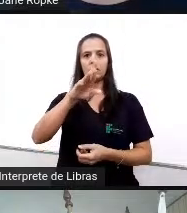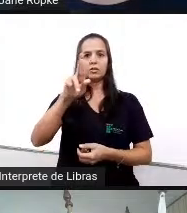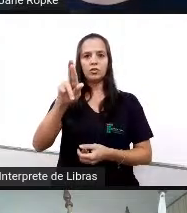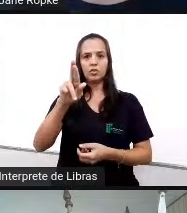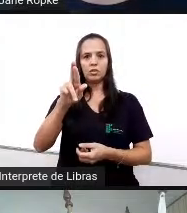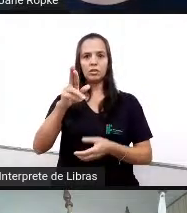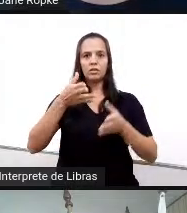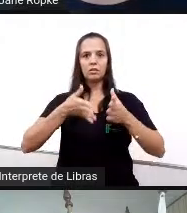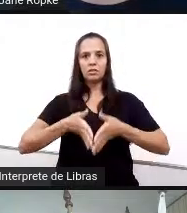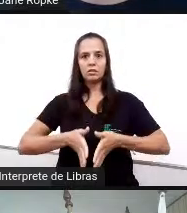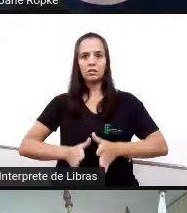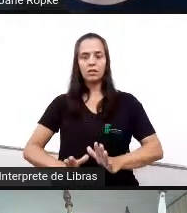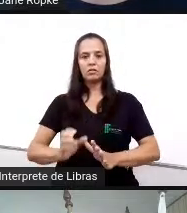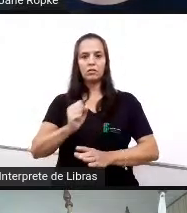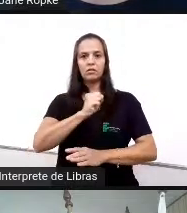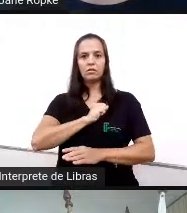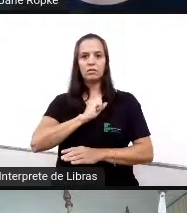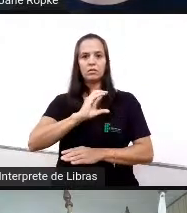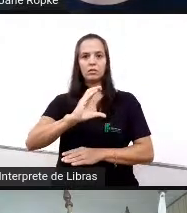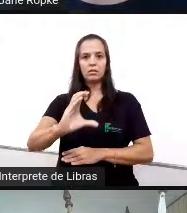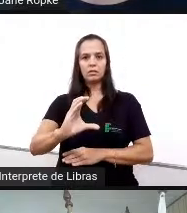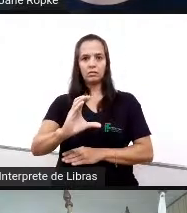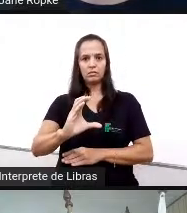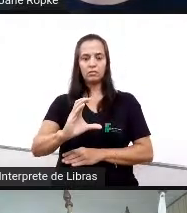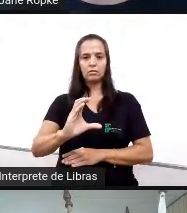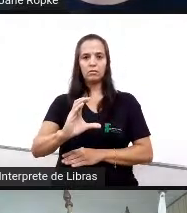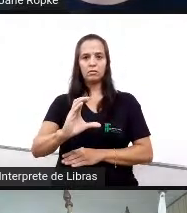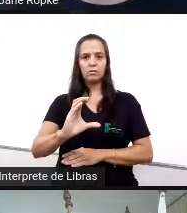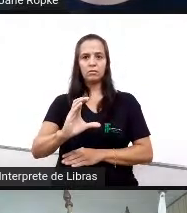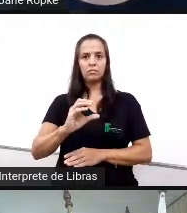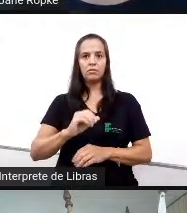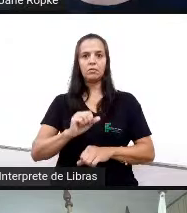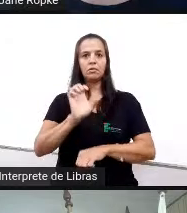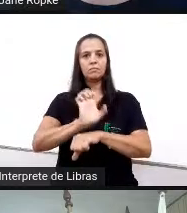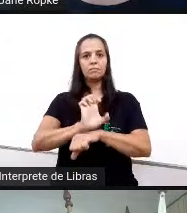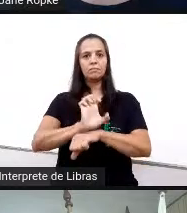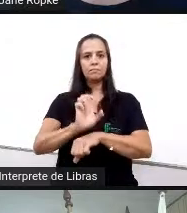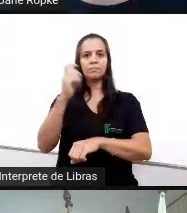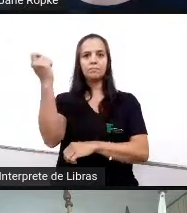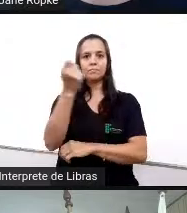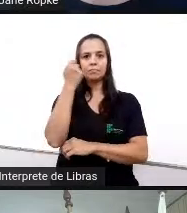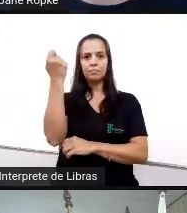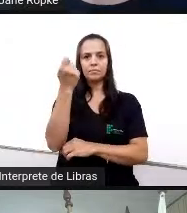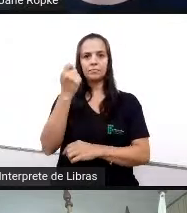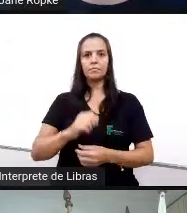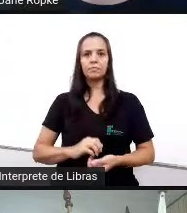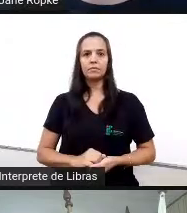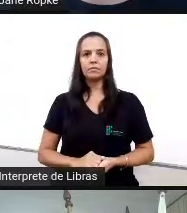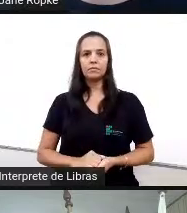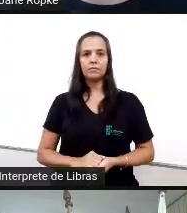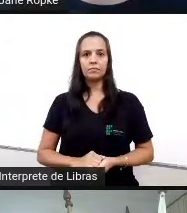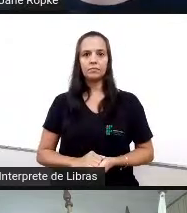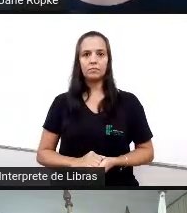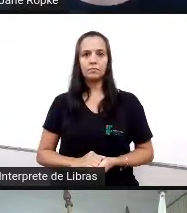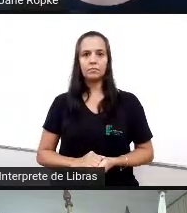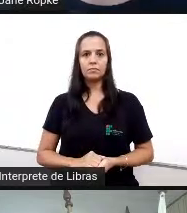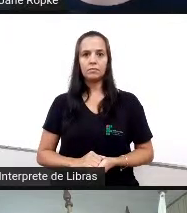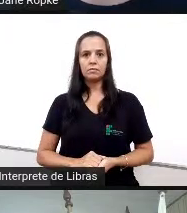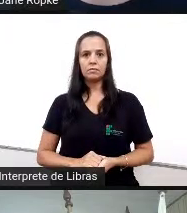Cledir Kuzler, natural da cidade de Santo Cristo, estado do Rio Grande do